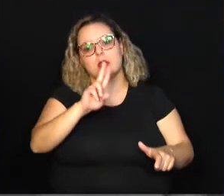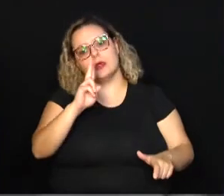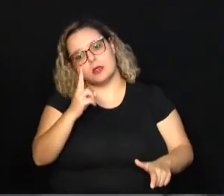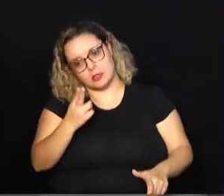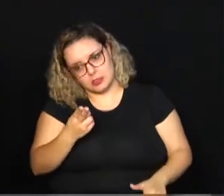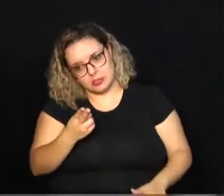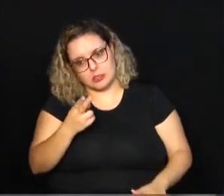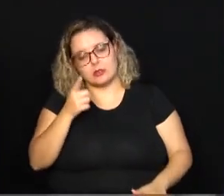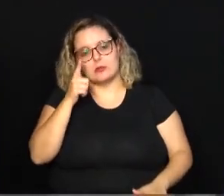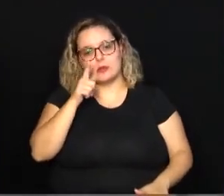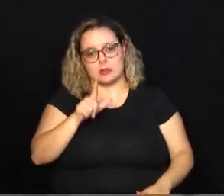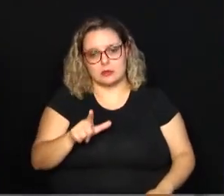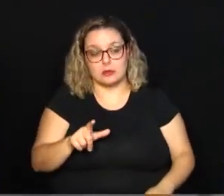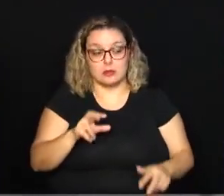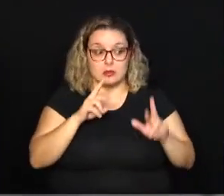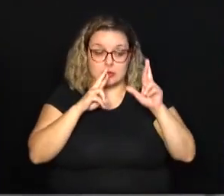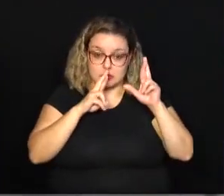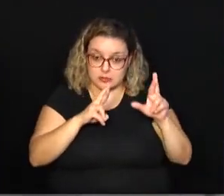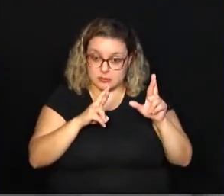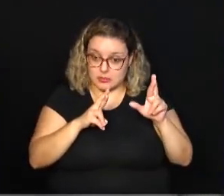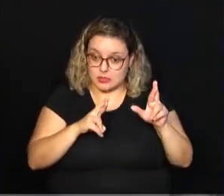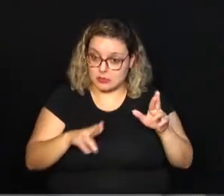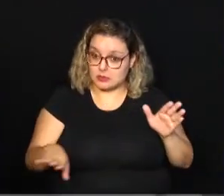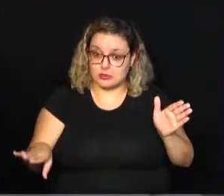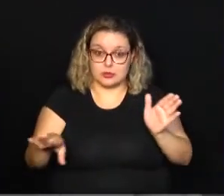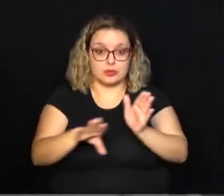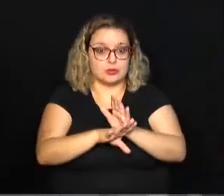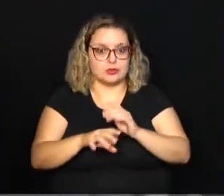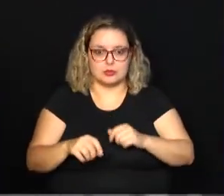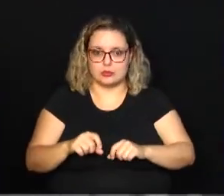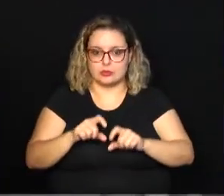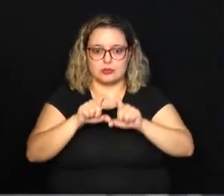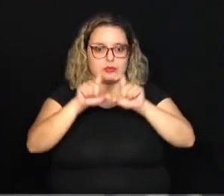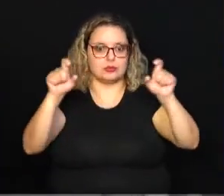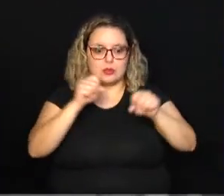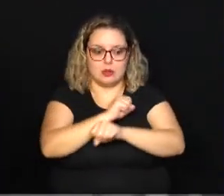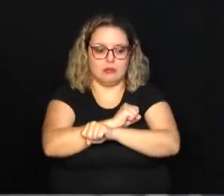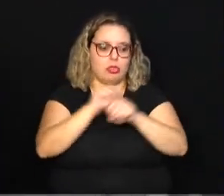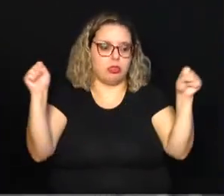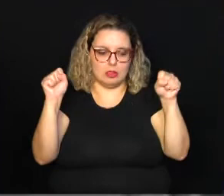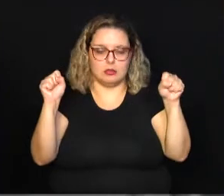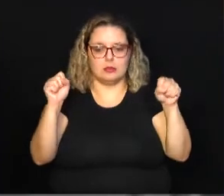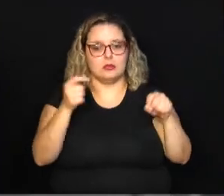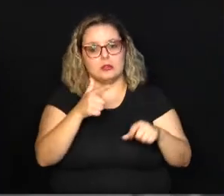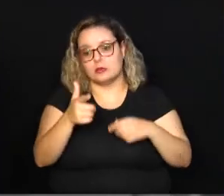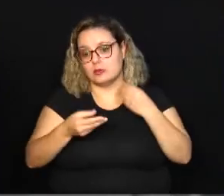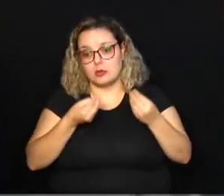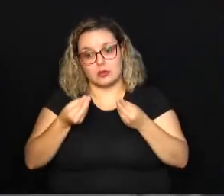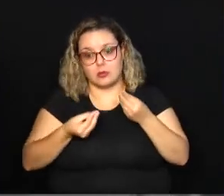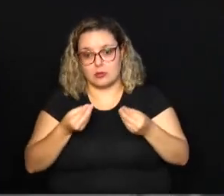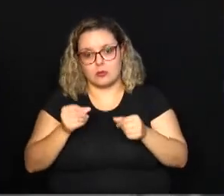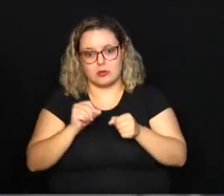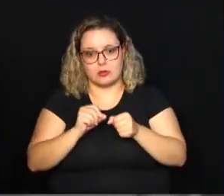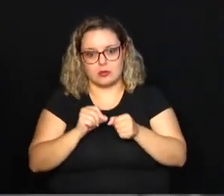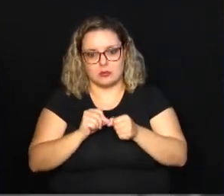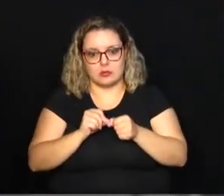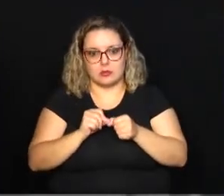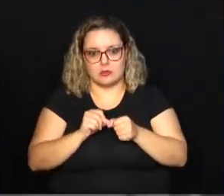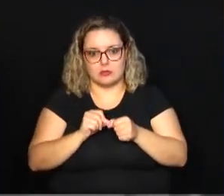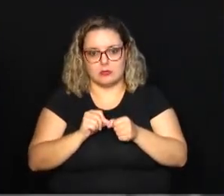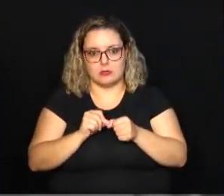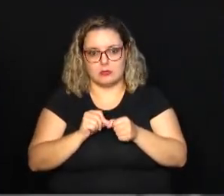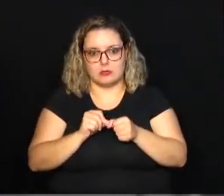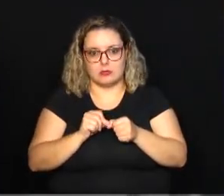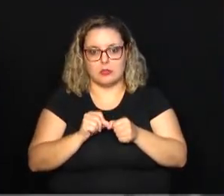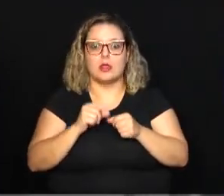daí. Espero que não cheguemos no nível de colapsar, não ter o que fazer. Por enquanto, não estamos nisso, mas eu